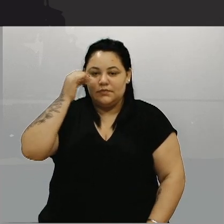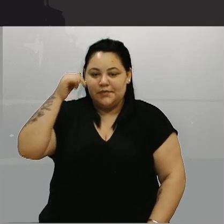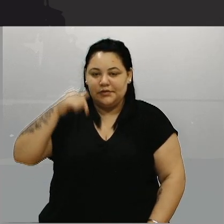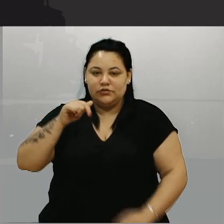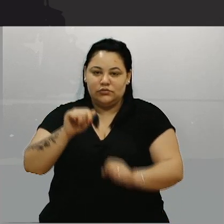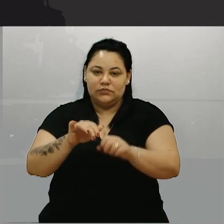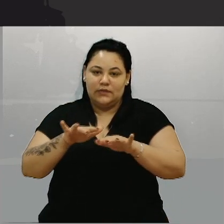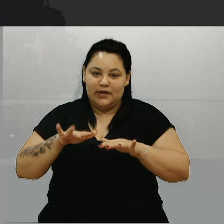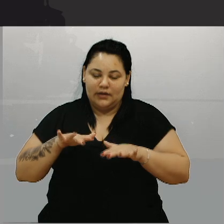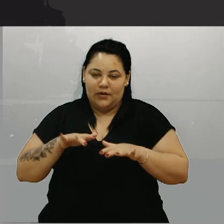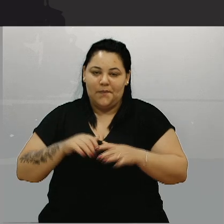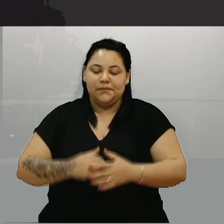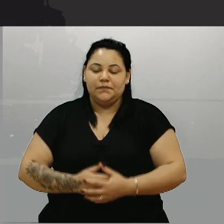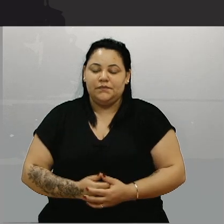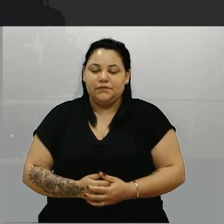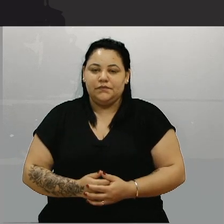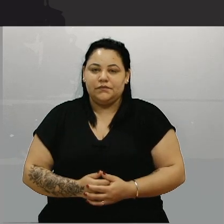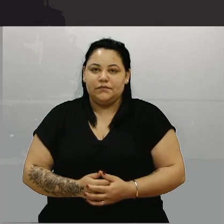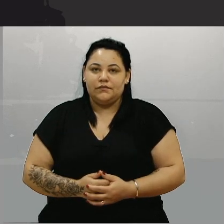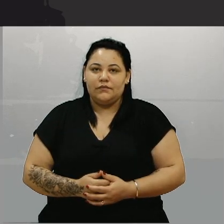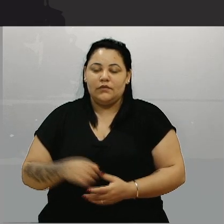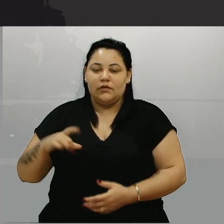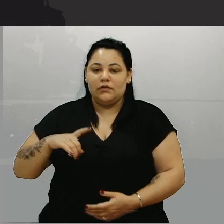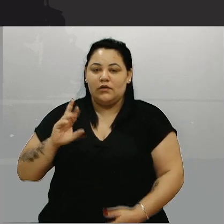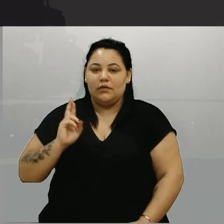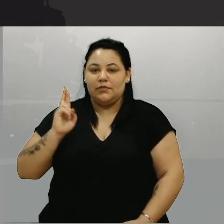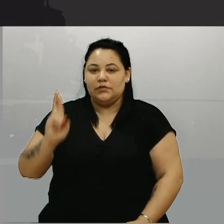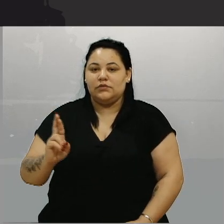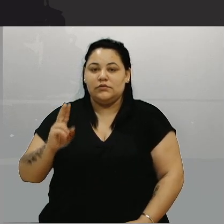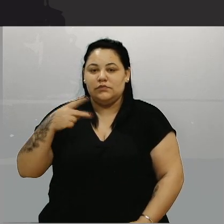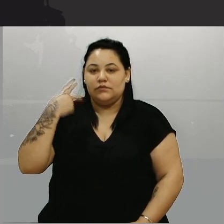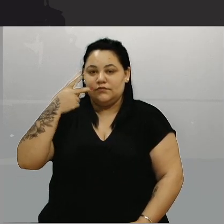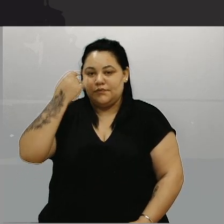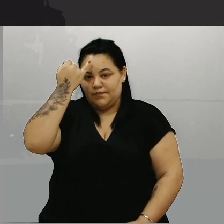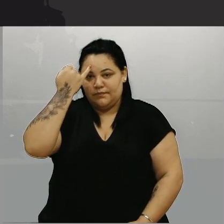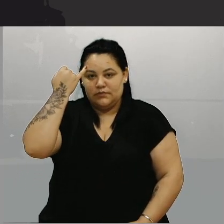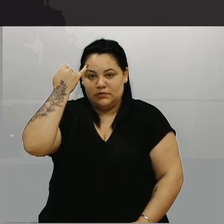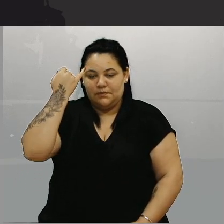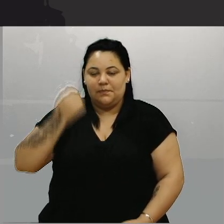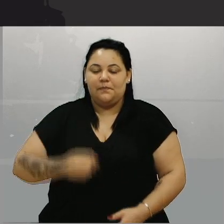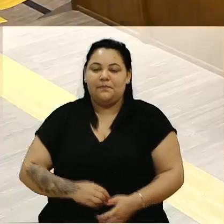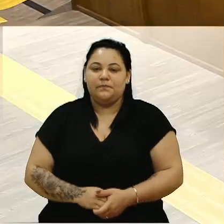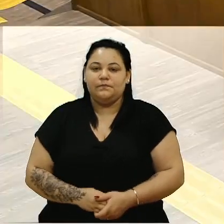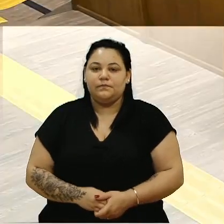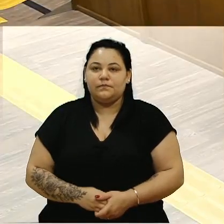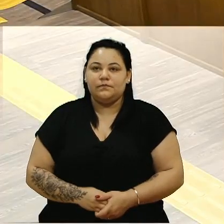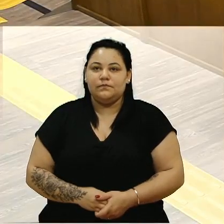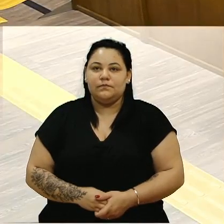vereadores, tendo em representação vereador Zé D'Ambrós.